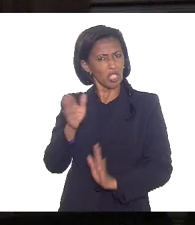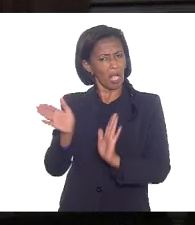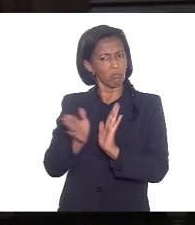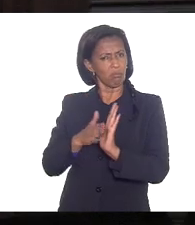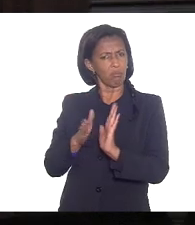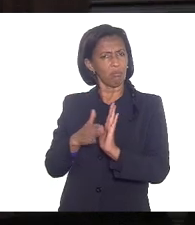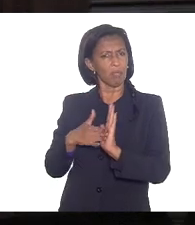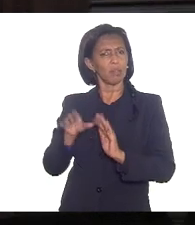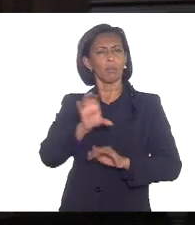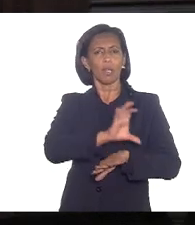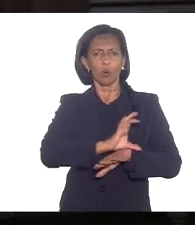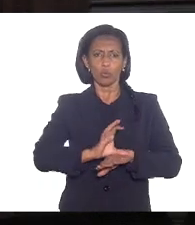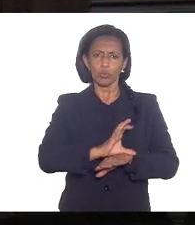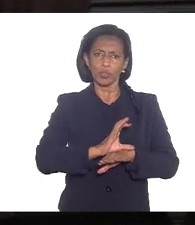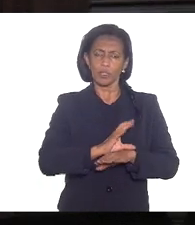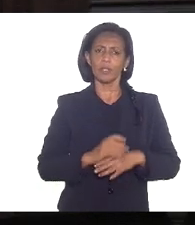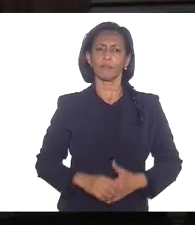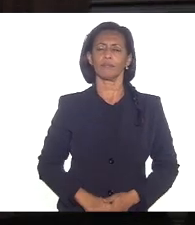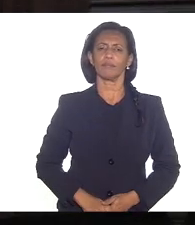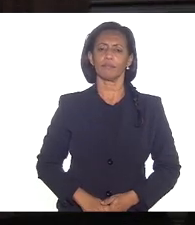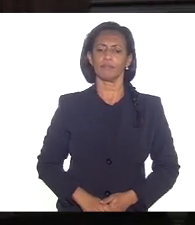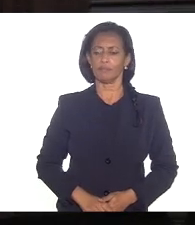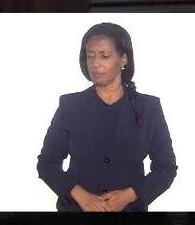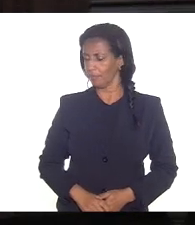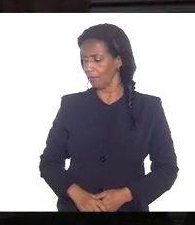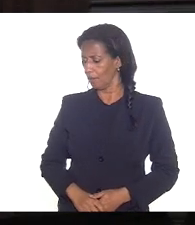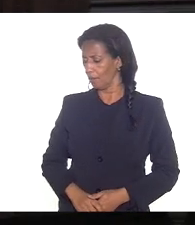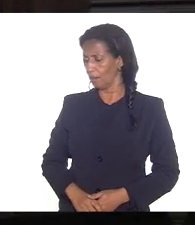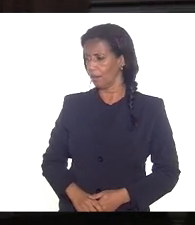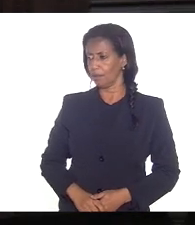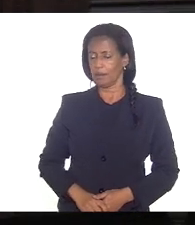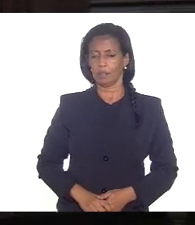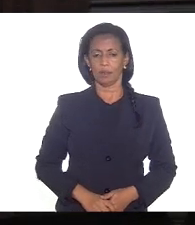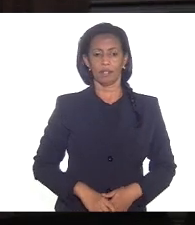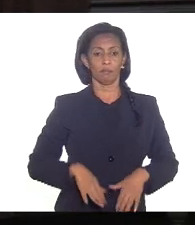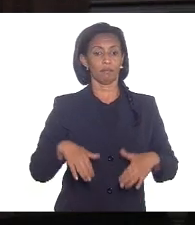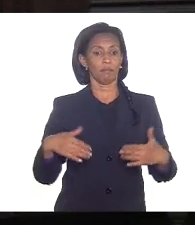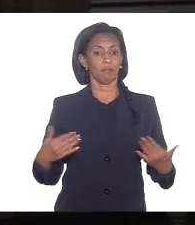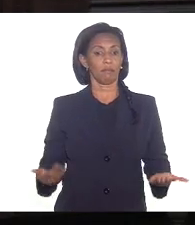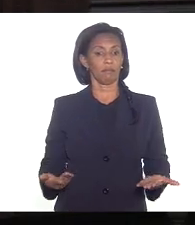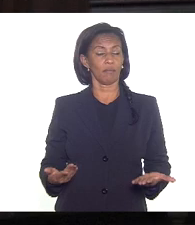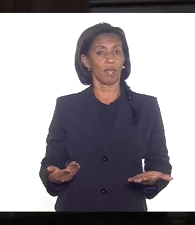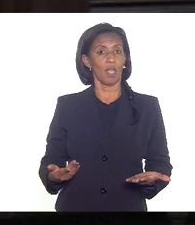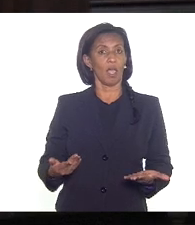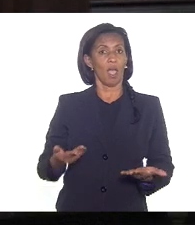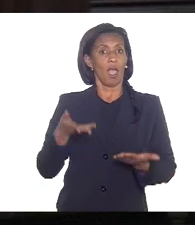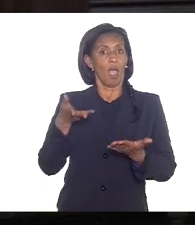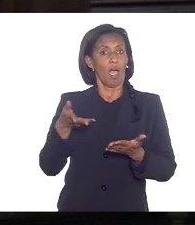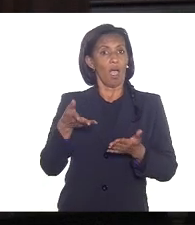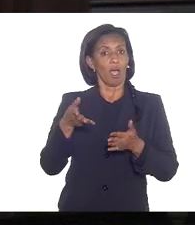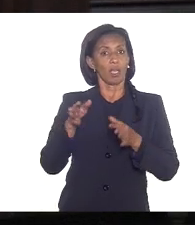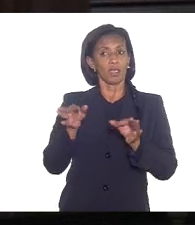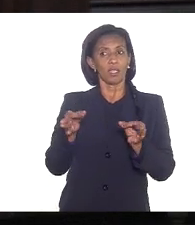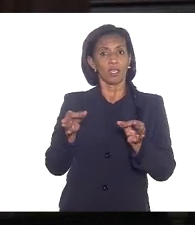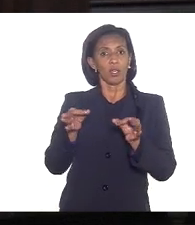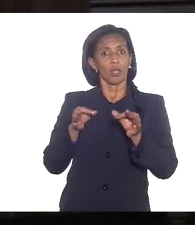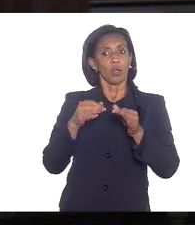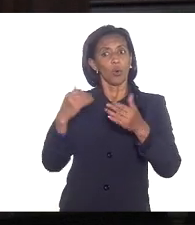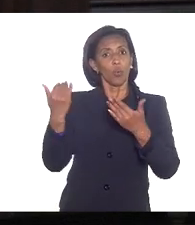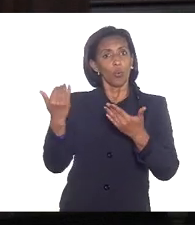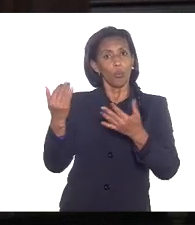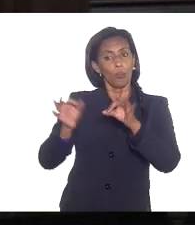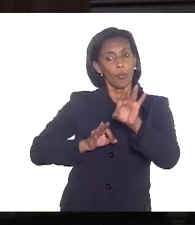parecer pela constitucionalidade E aí um projeto vai à Sanção e é vetado